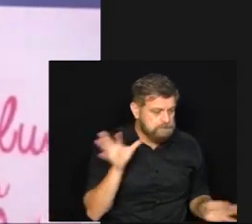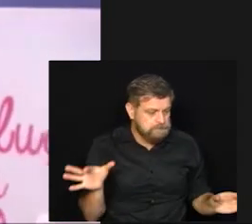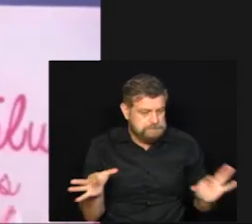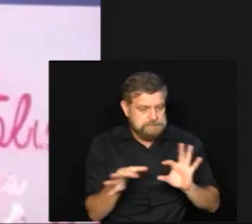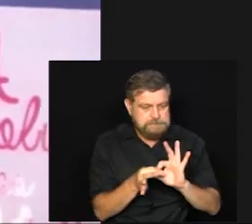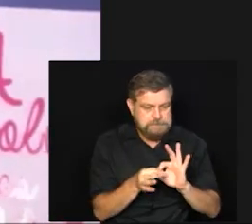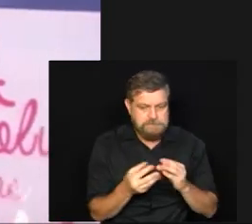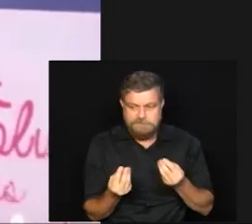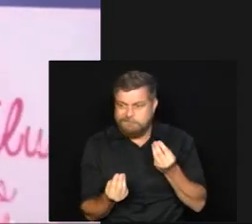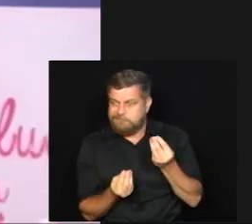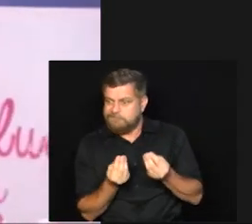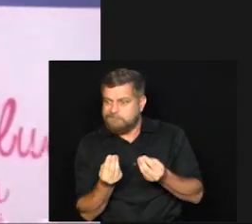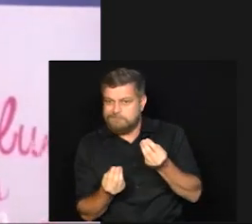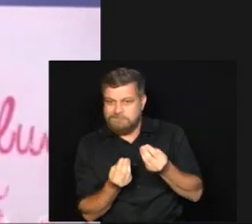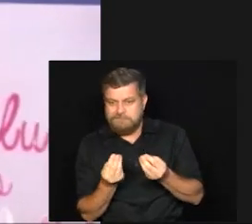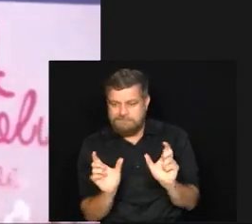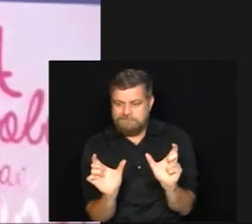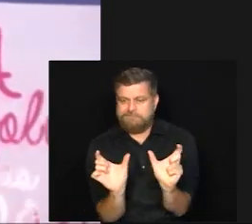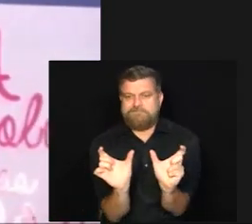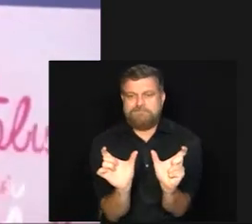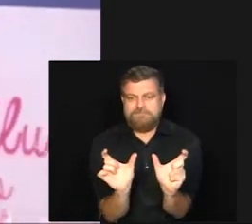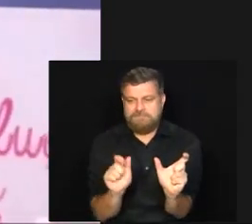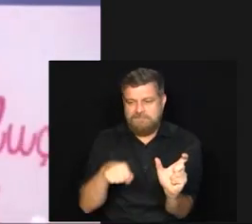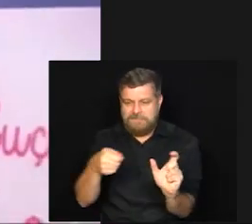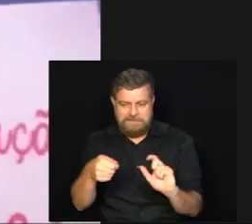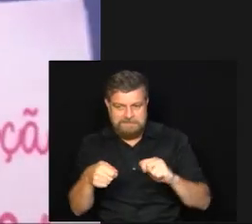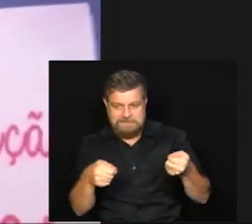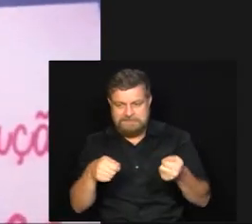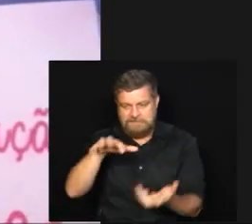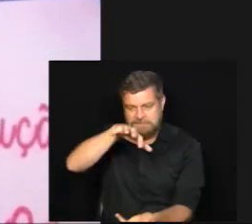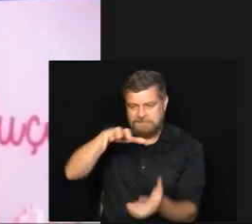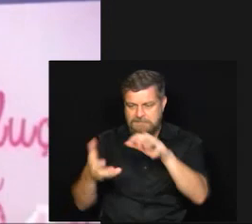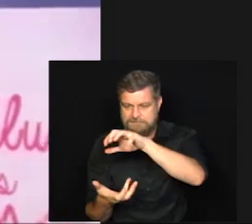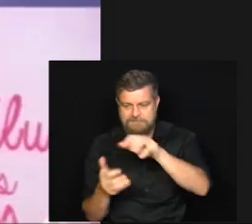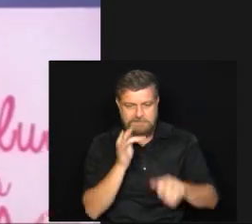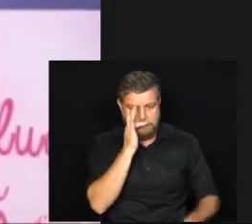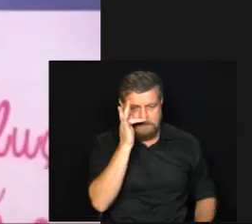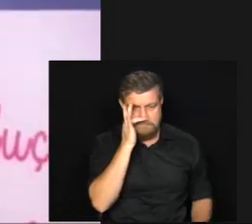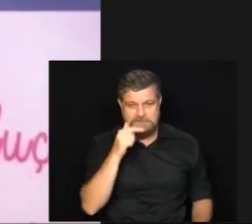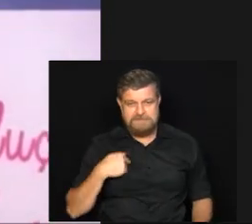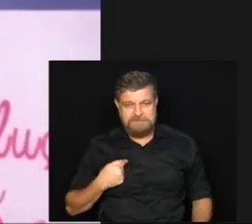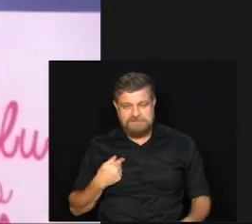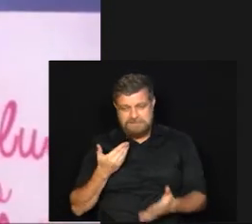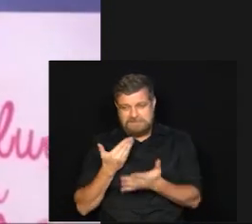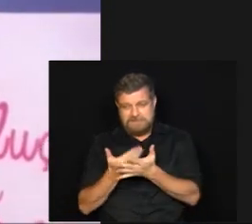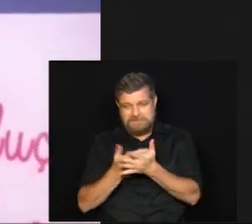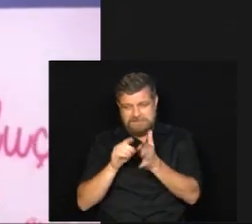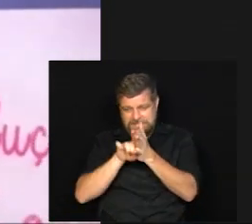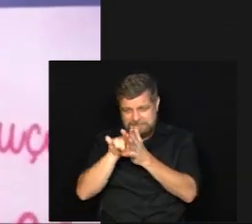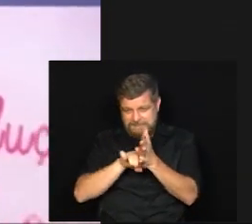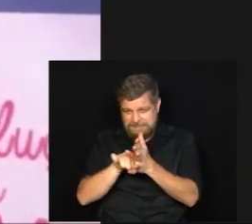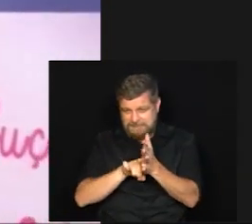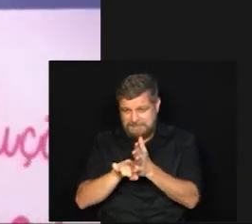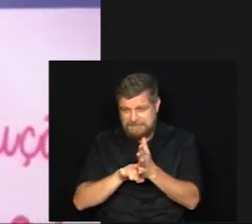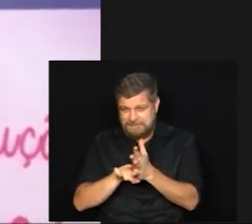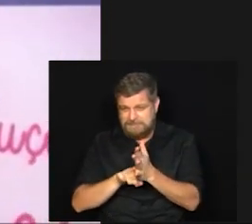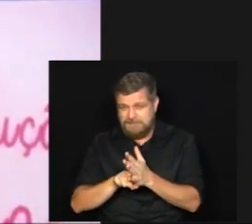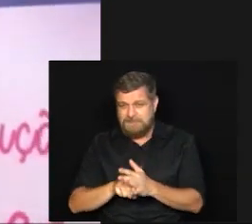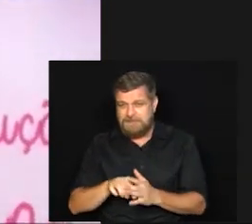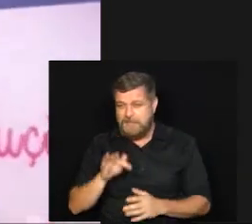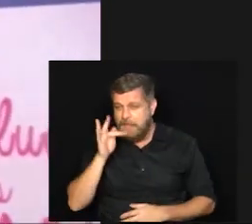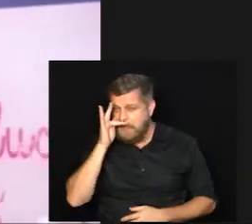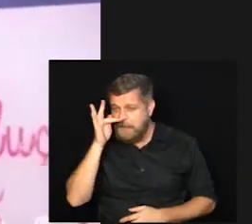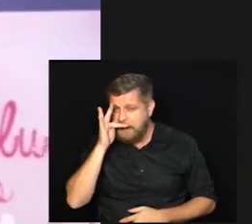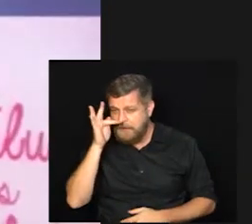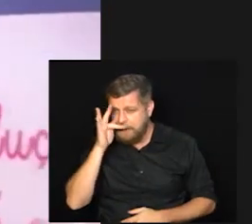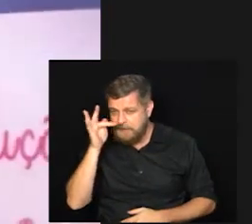né? E aí, se a gente for estudar, né, o link, estudar a biologia das rosas, a gente vai